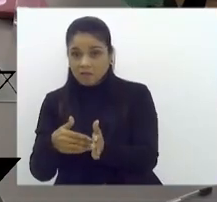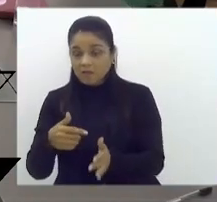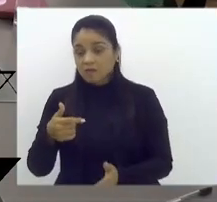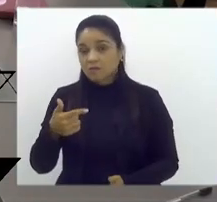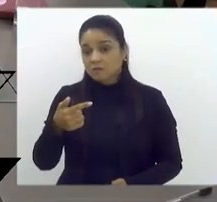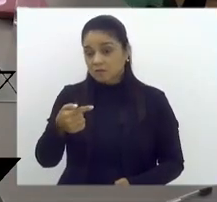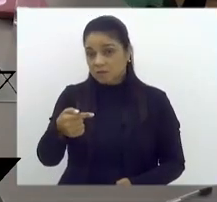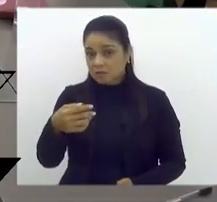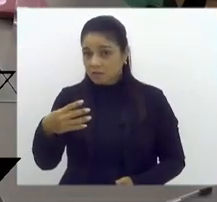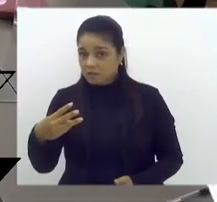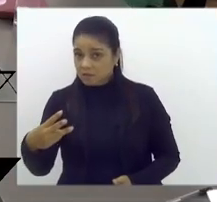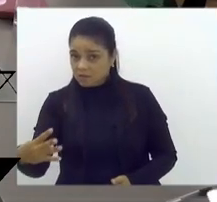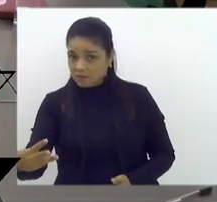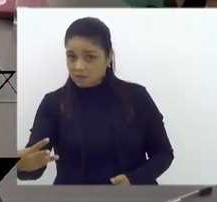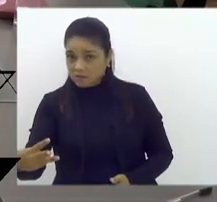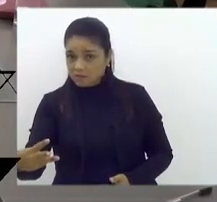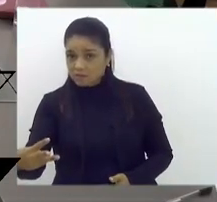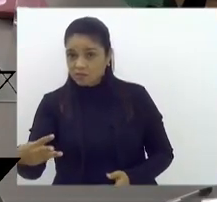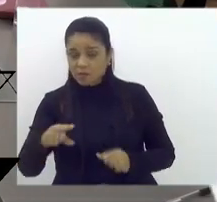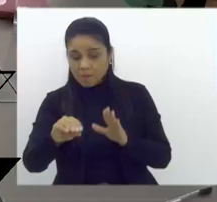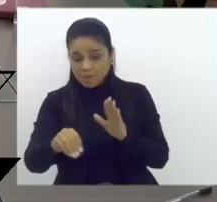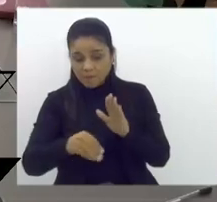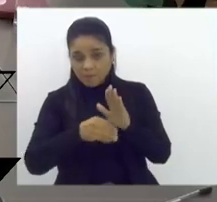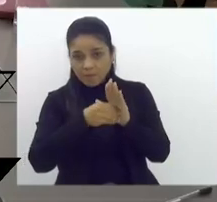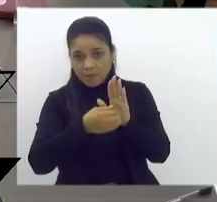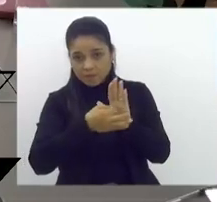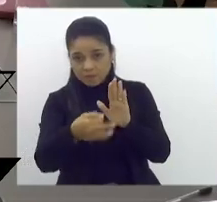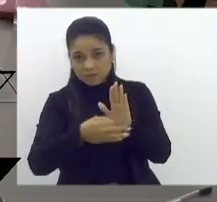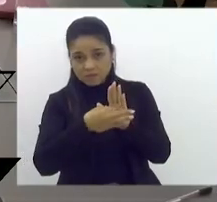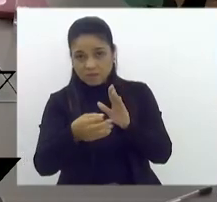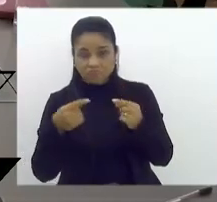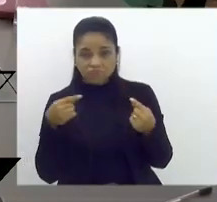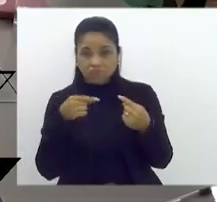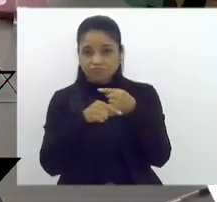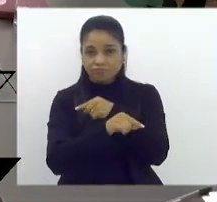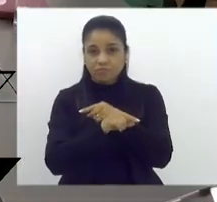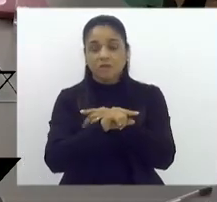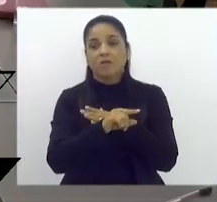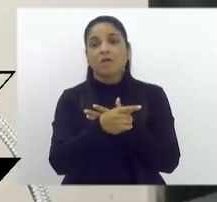73. Todos os pareceres são pela inconstitucionalidade dos diferentes